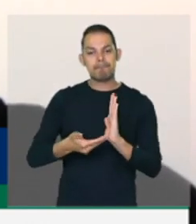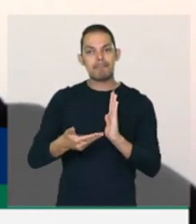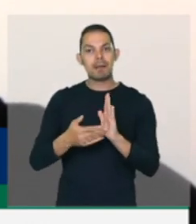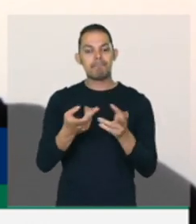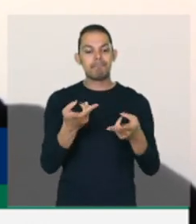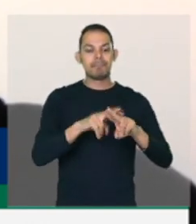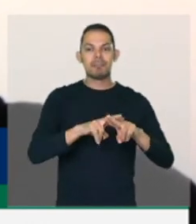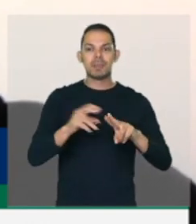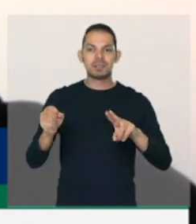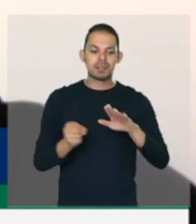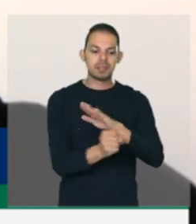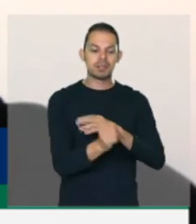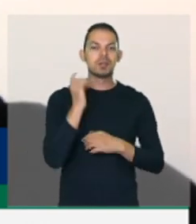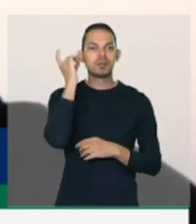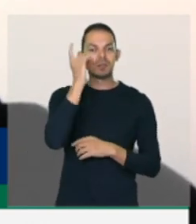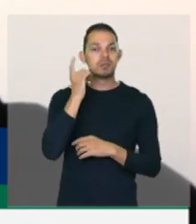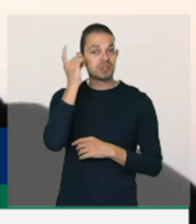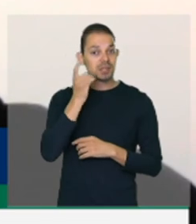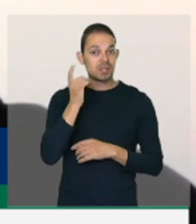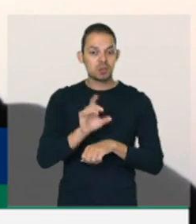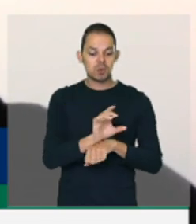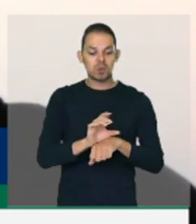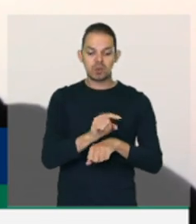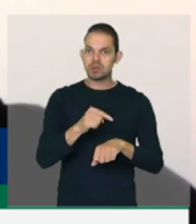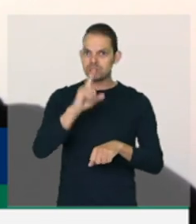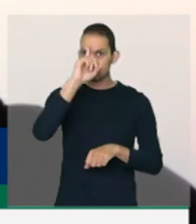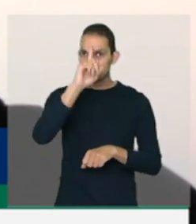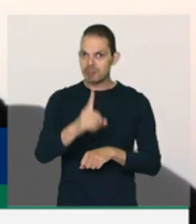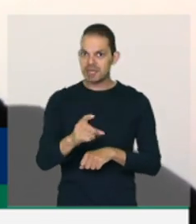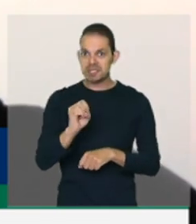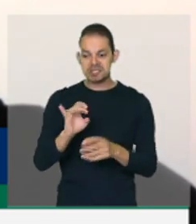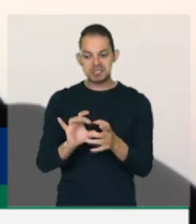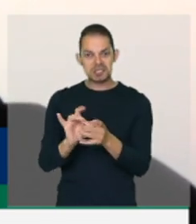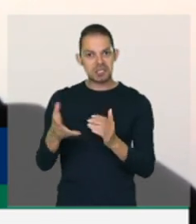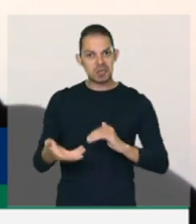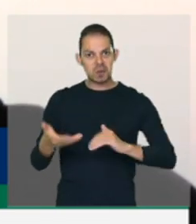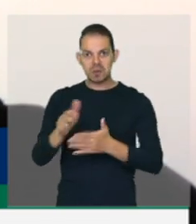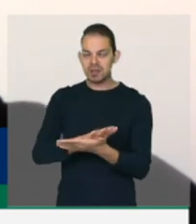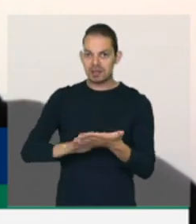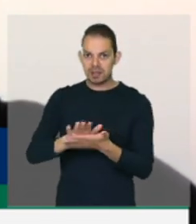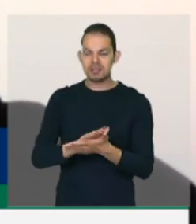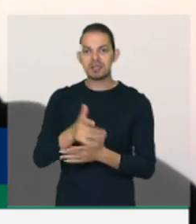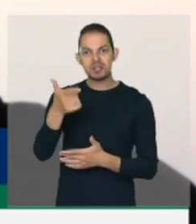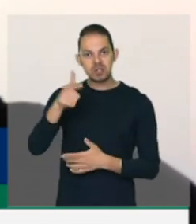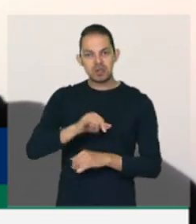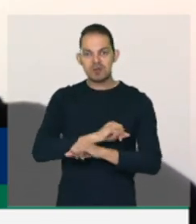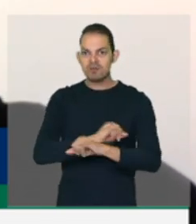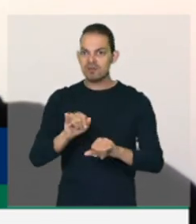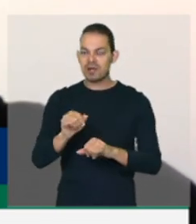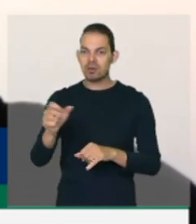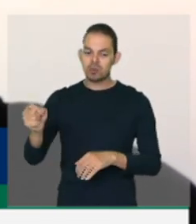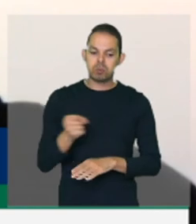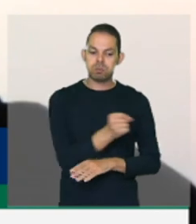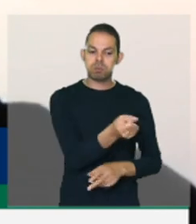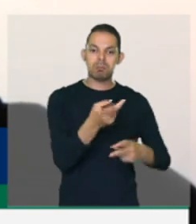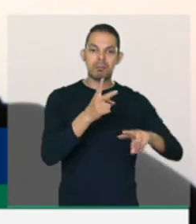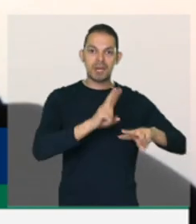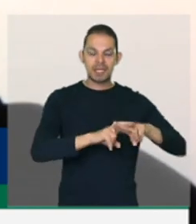prender o deputado, como a Constituição determina, sem autorização do Congresso, insisto, ele não poderia mandar prender